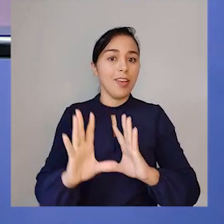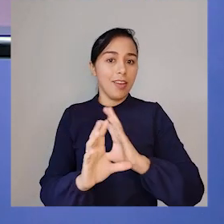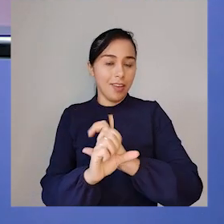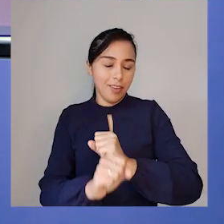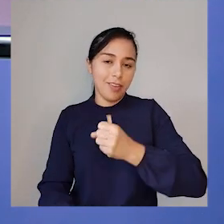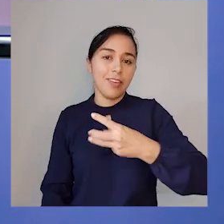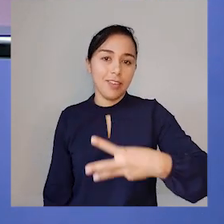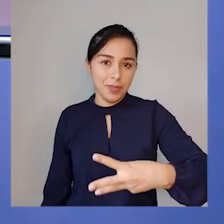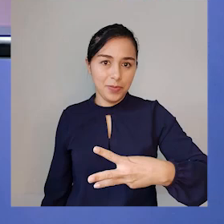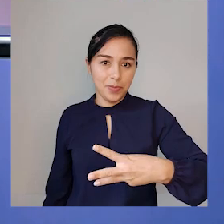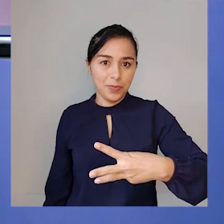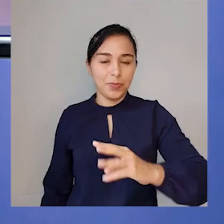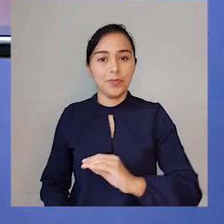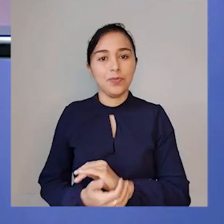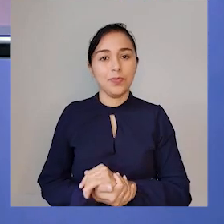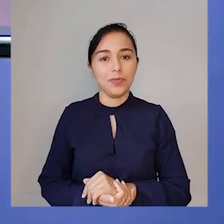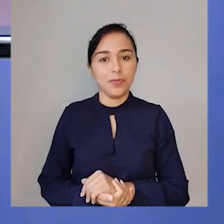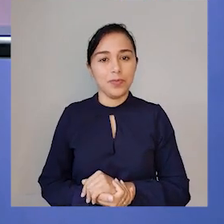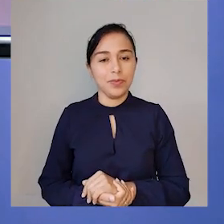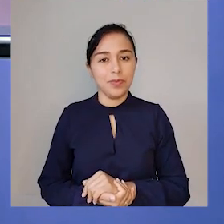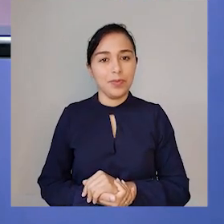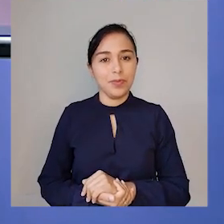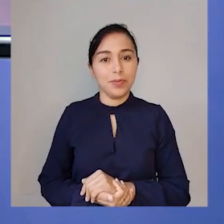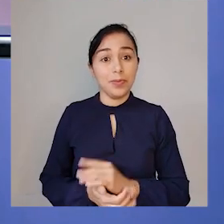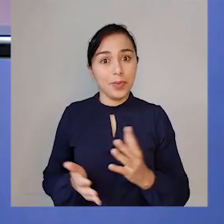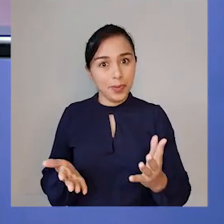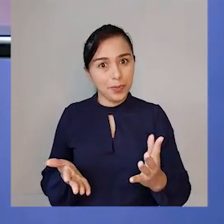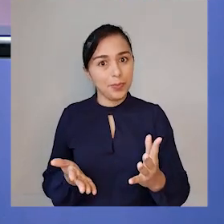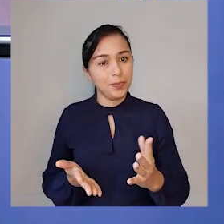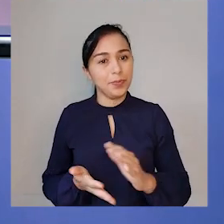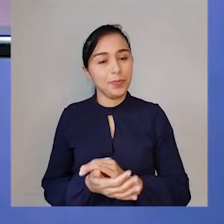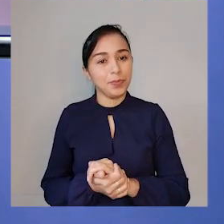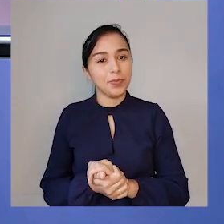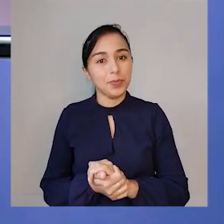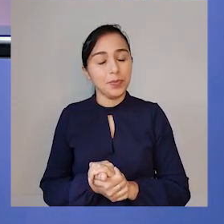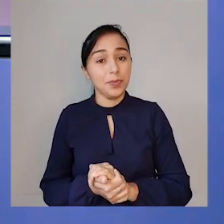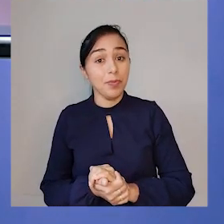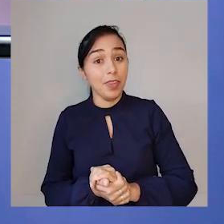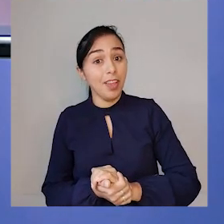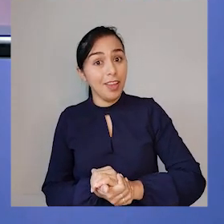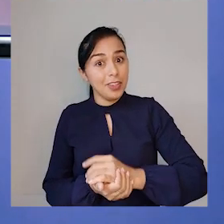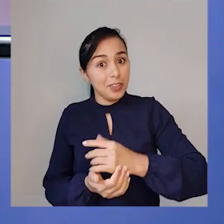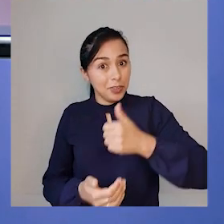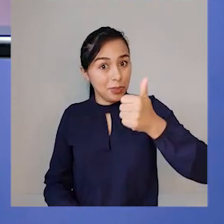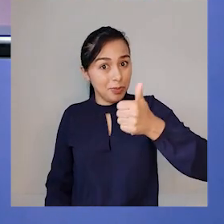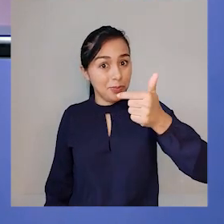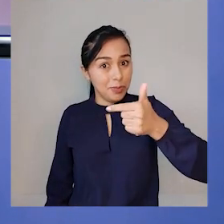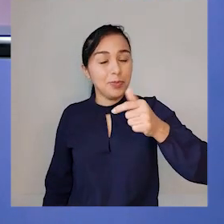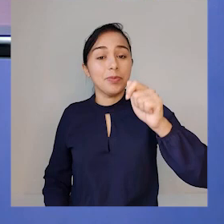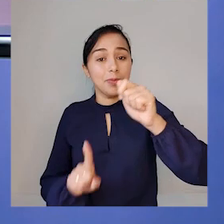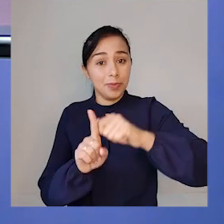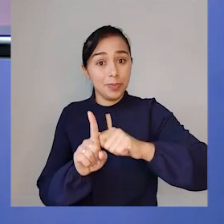nosso resultado vai ser 3. Logo, nos 2 primeiros meses, essa loja vendeu